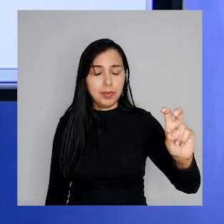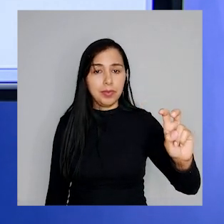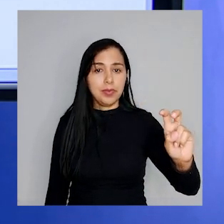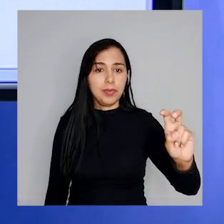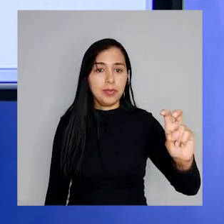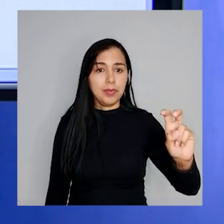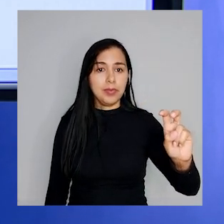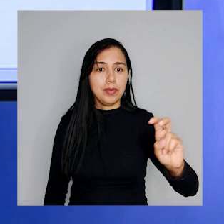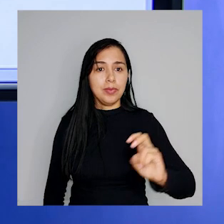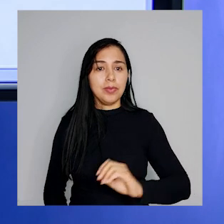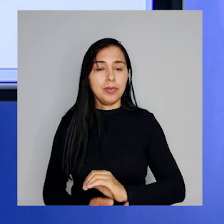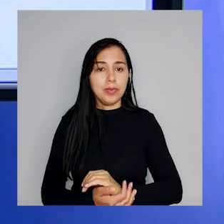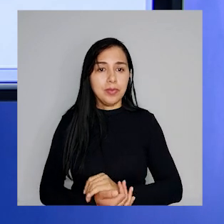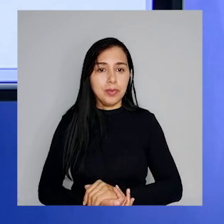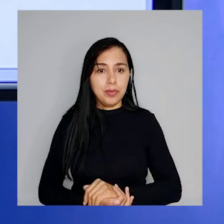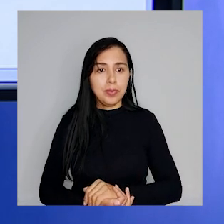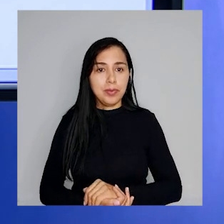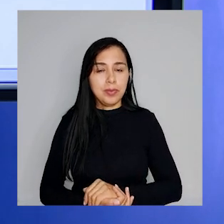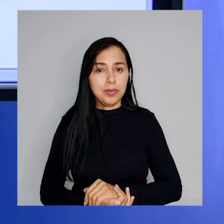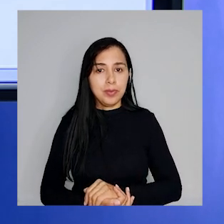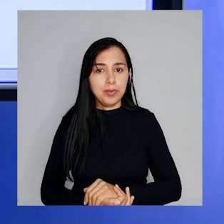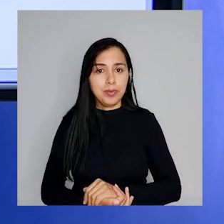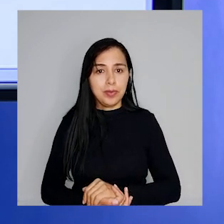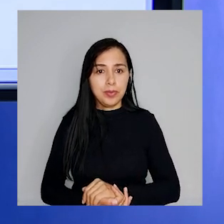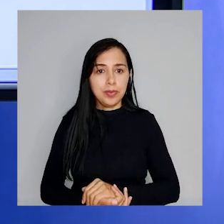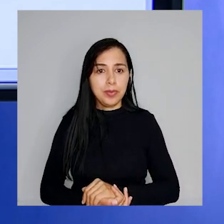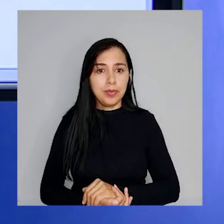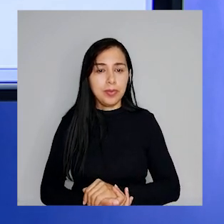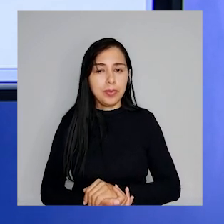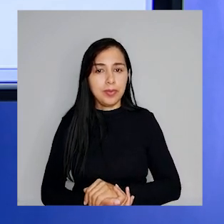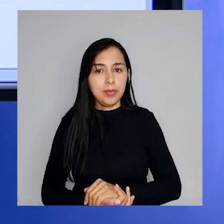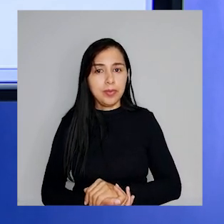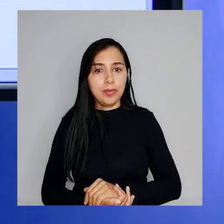cinza igual a